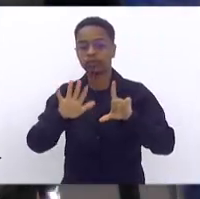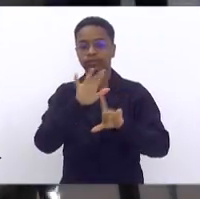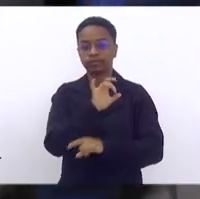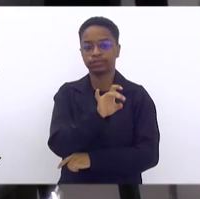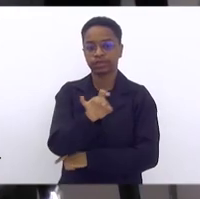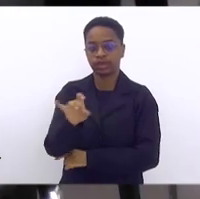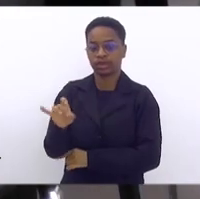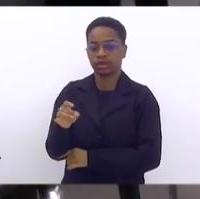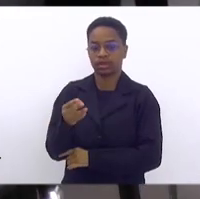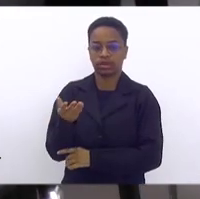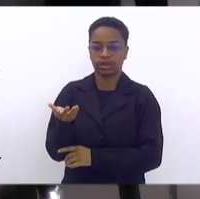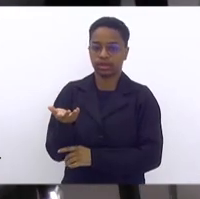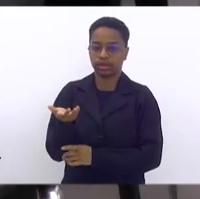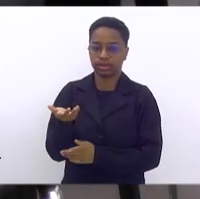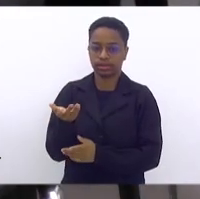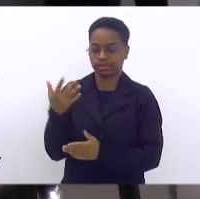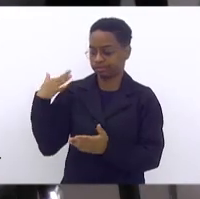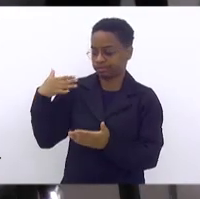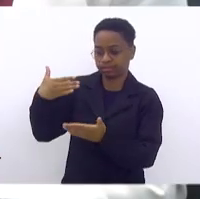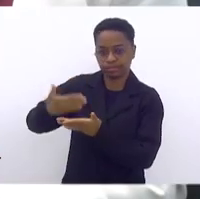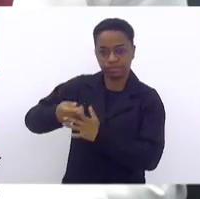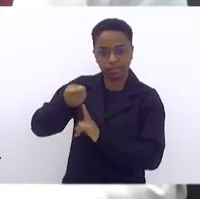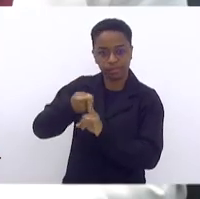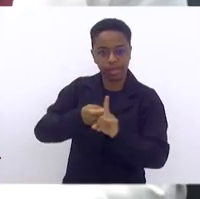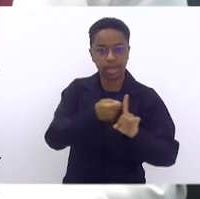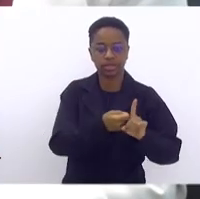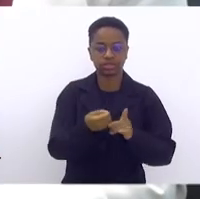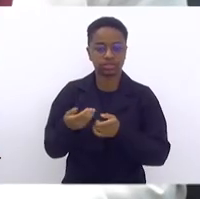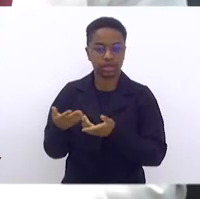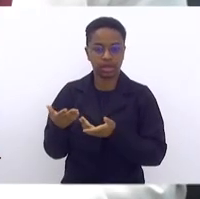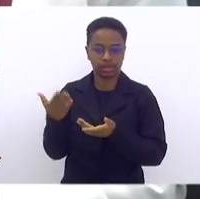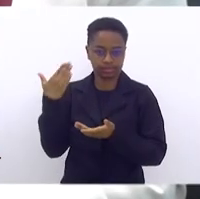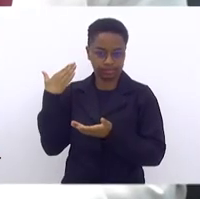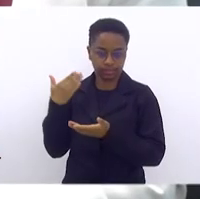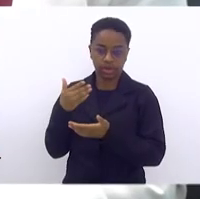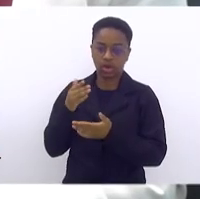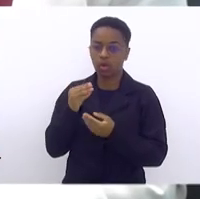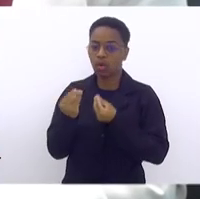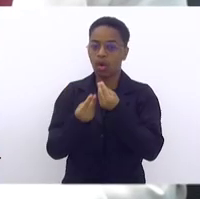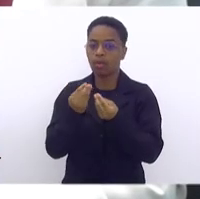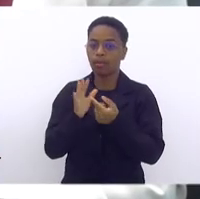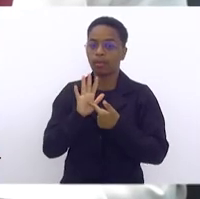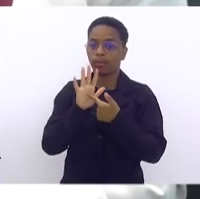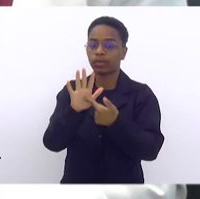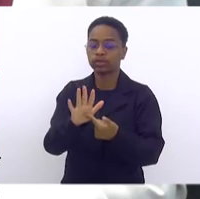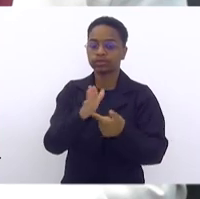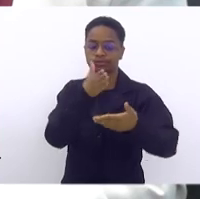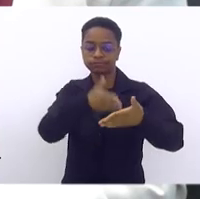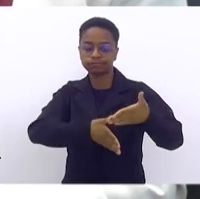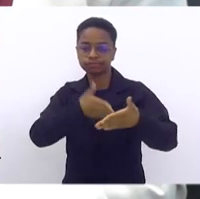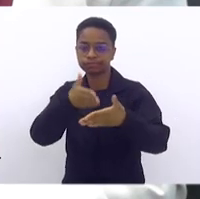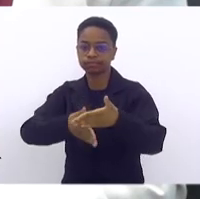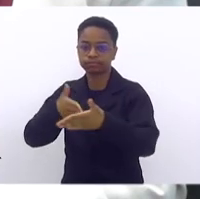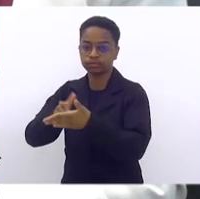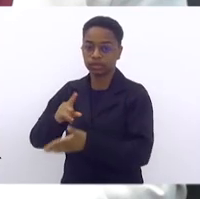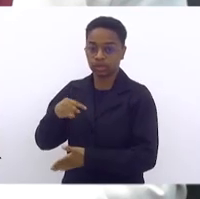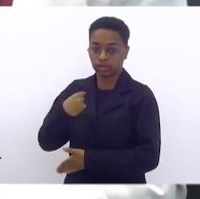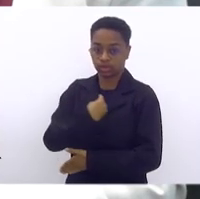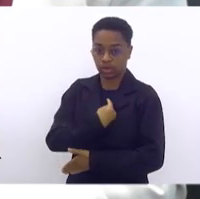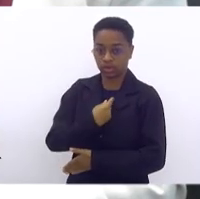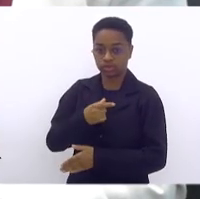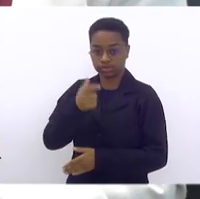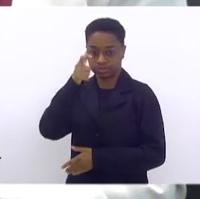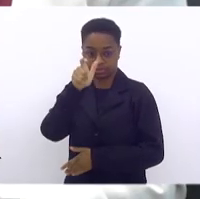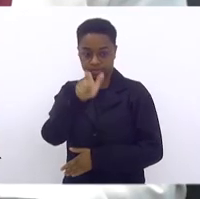vêm, nos últimos meses, se comportando em relação à colocação de obstáculos para nós,